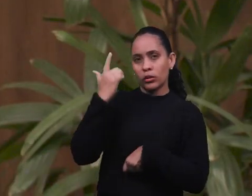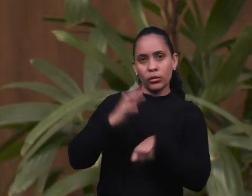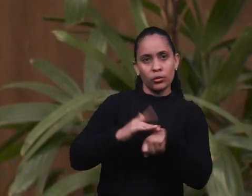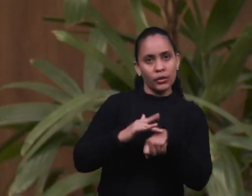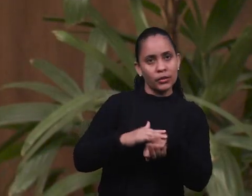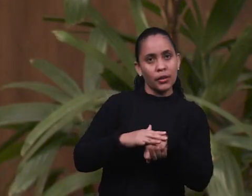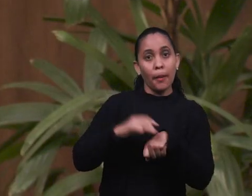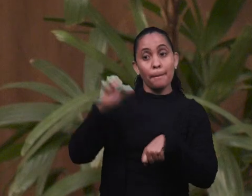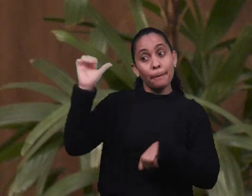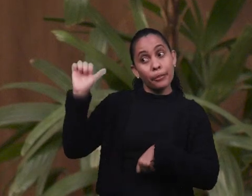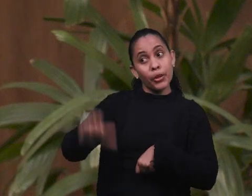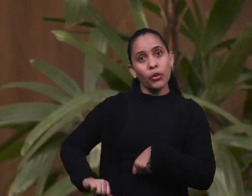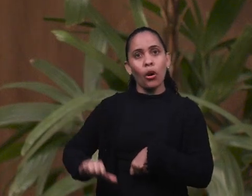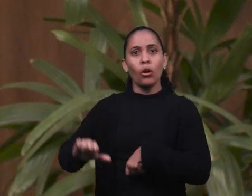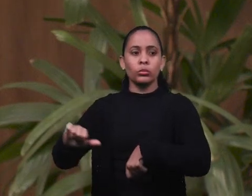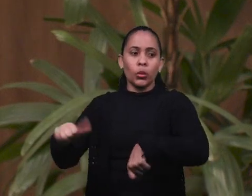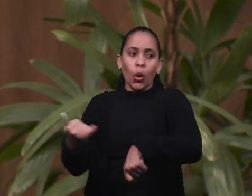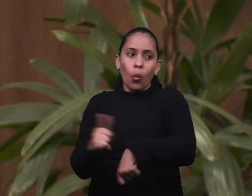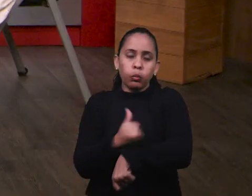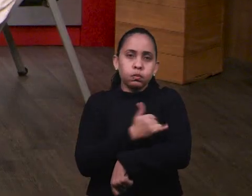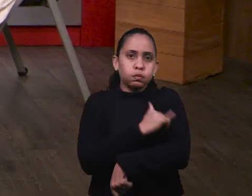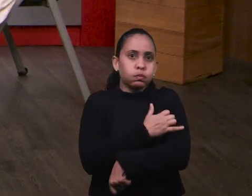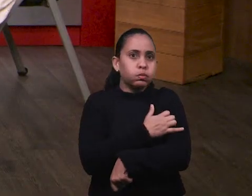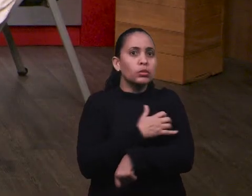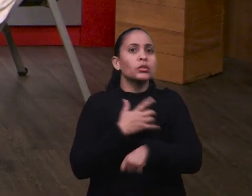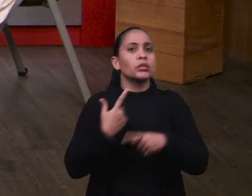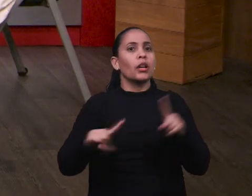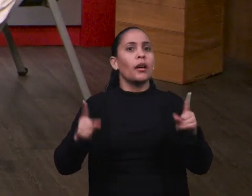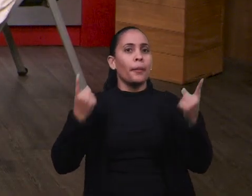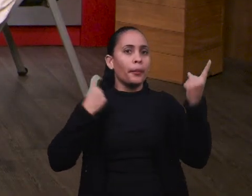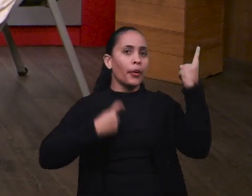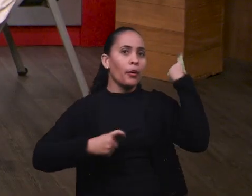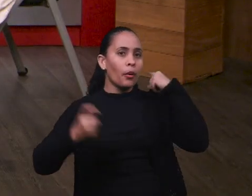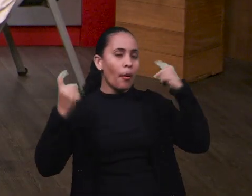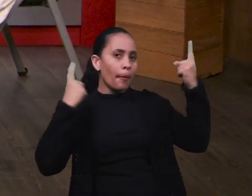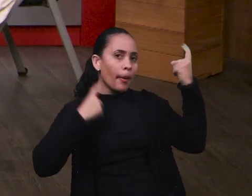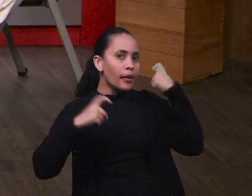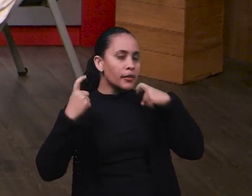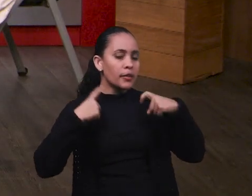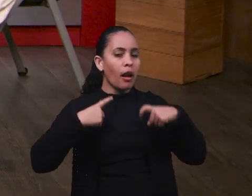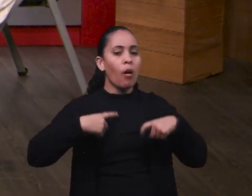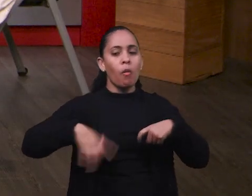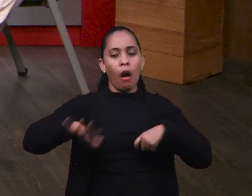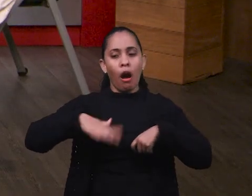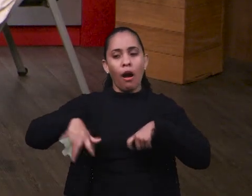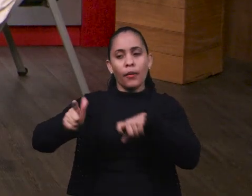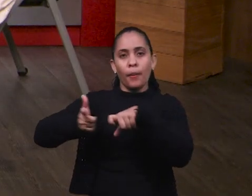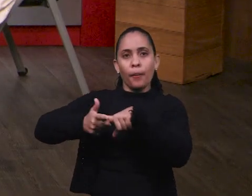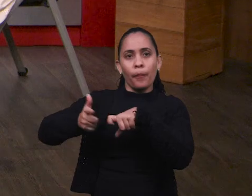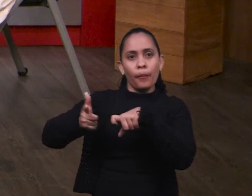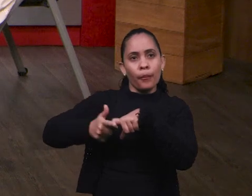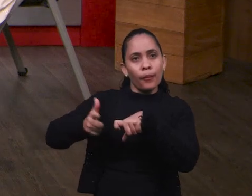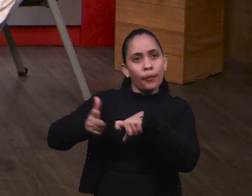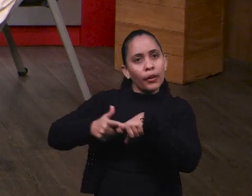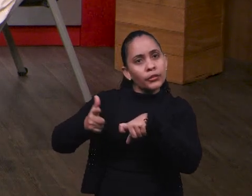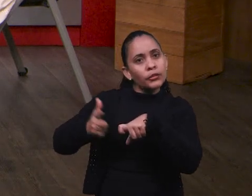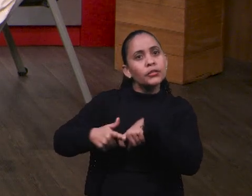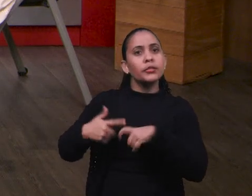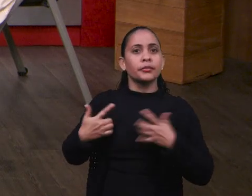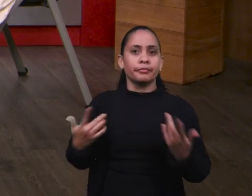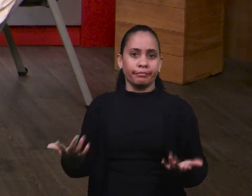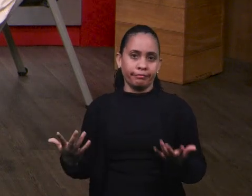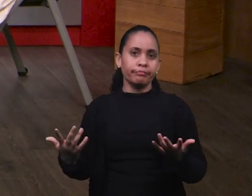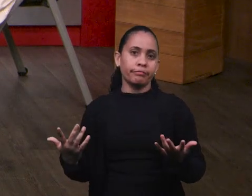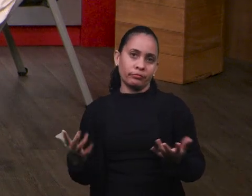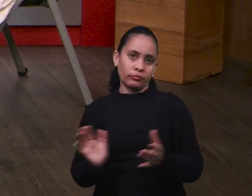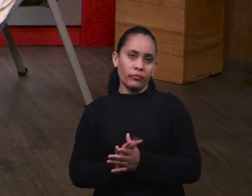do que a obesidade. E é a grande preocupação da área médica, é a nossa preocupação. Com o uso discriminado por causa